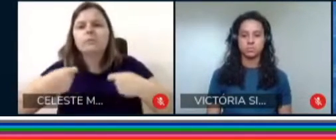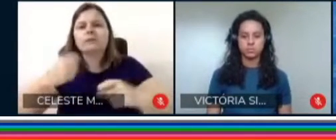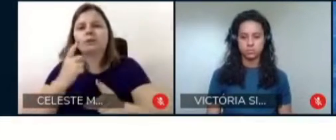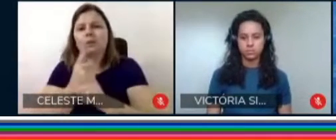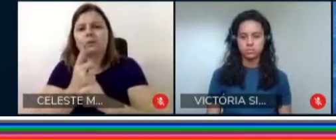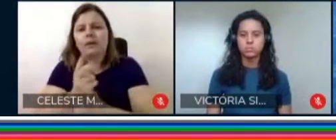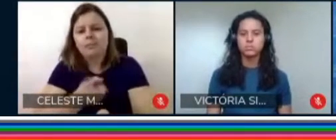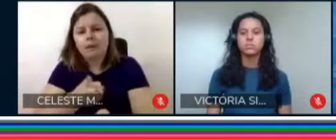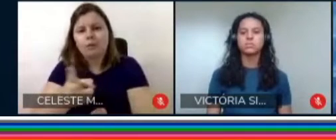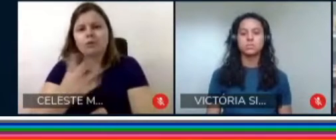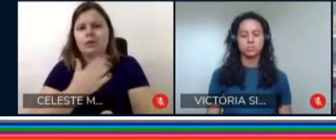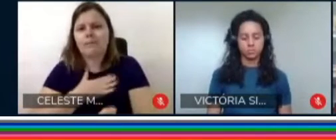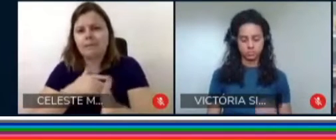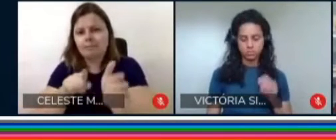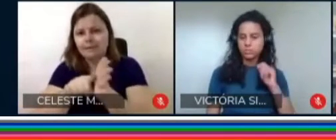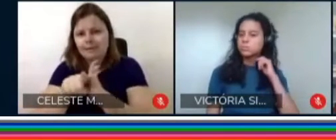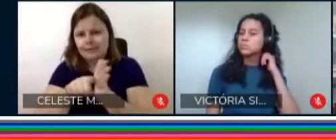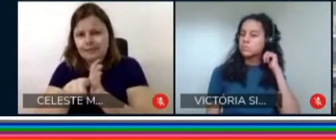o meu trabalho, né?